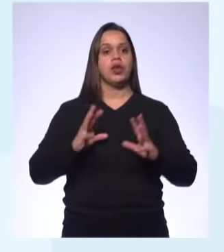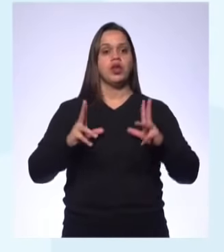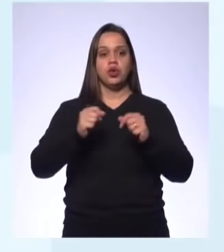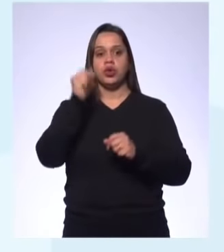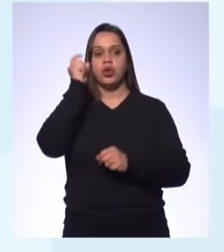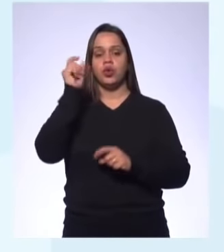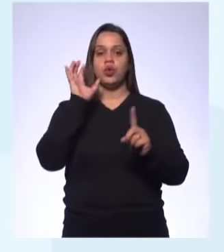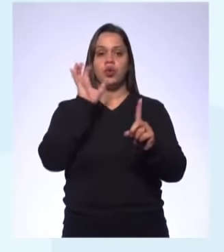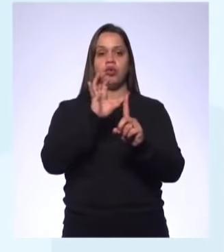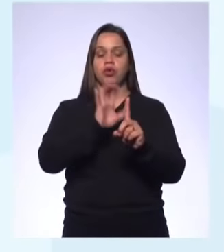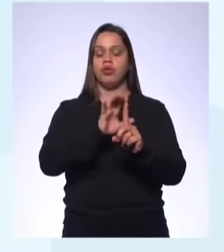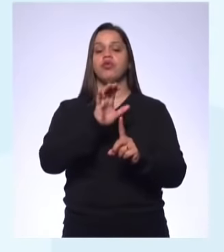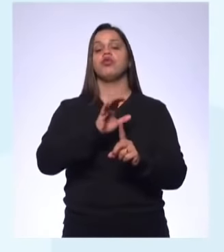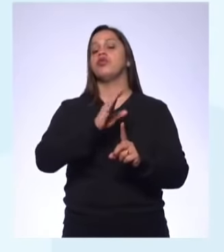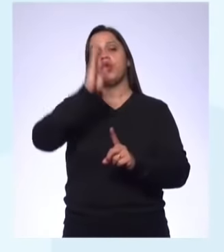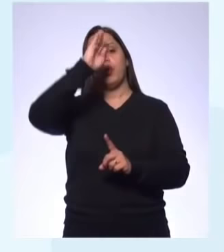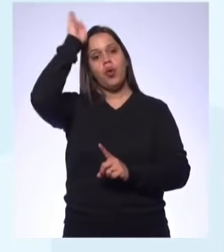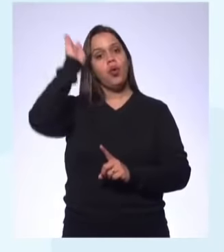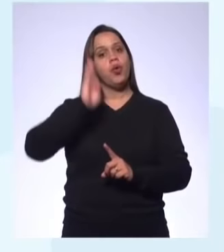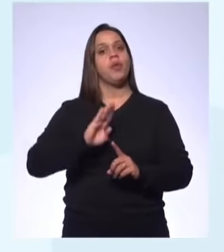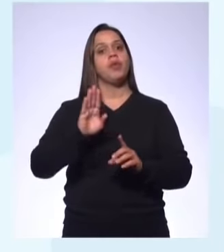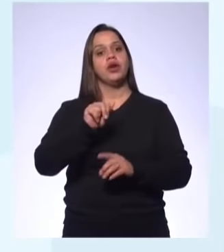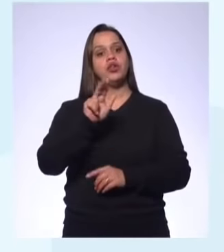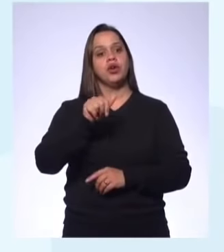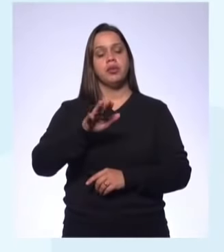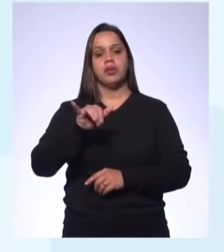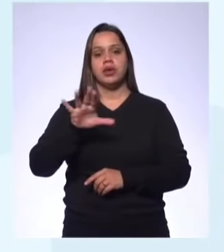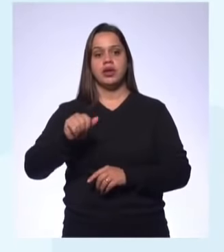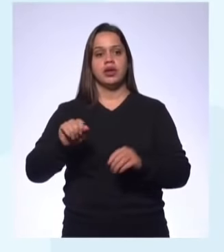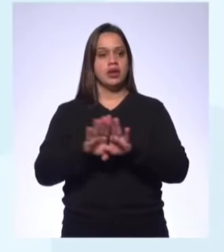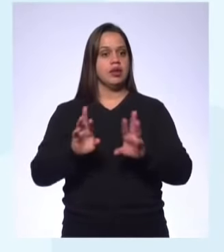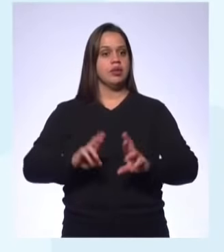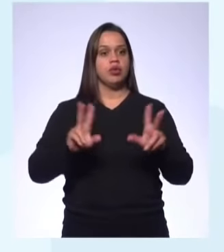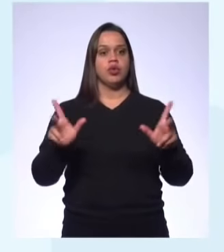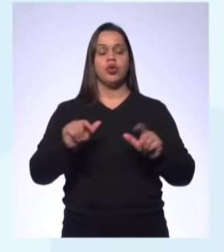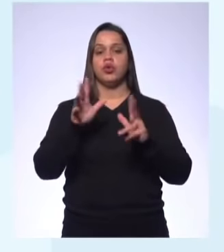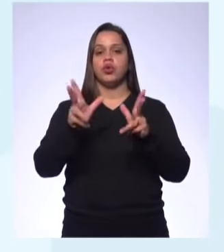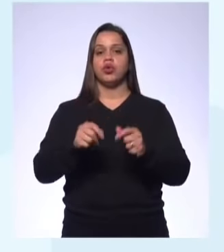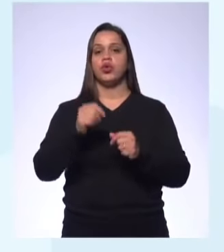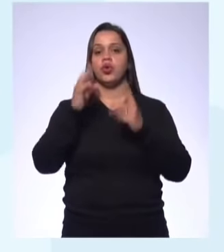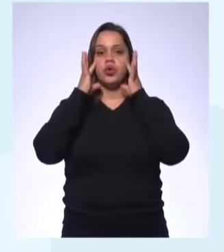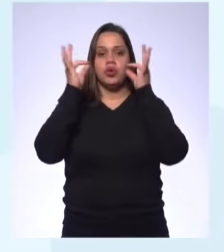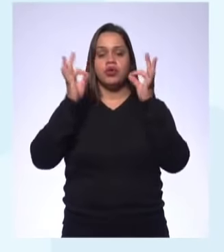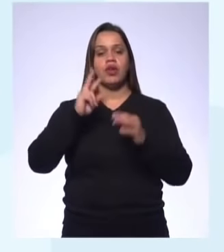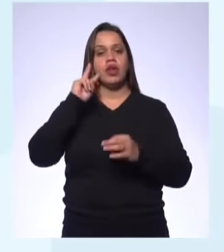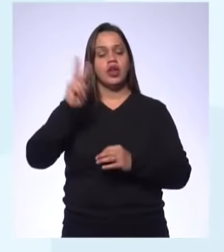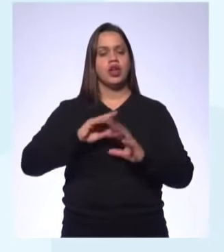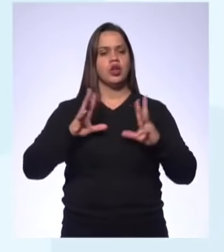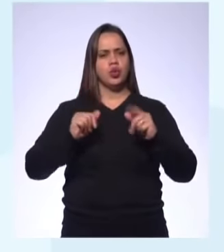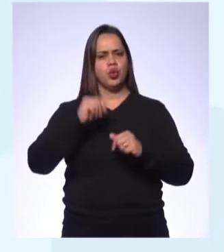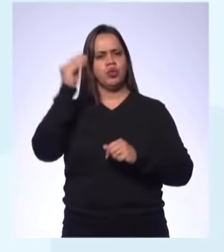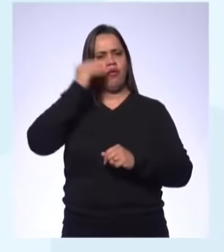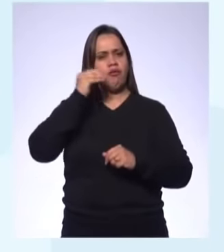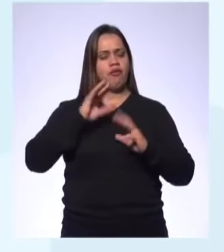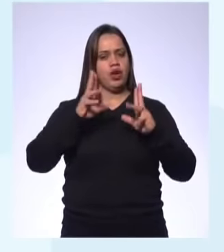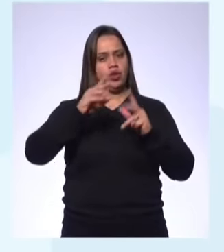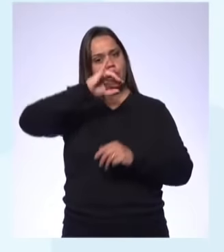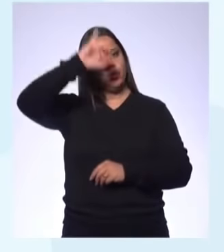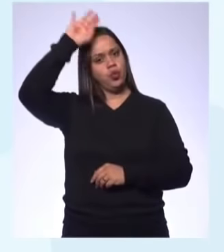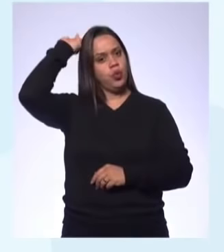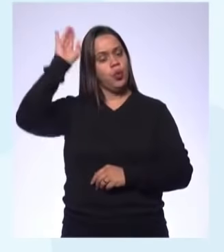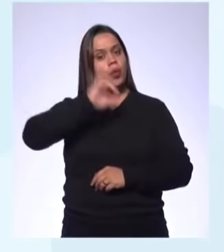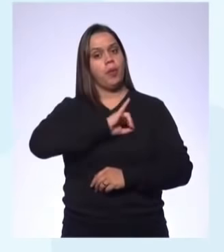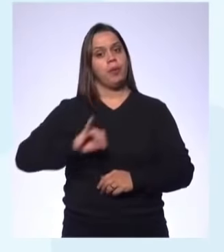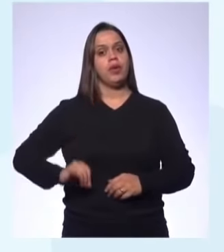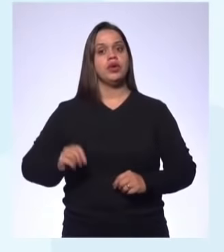germânica, compreender as diferentes tensões que levaram ao enfraquecimento do Império Romano e o início